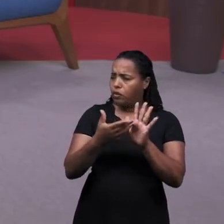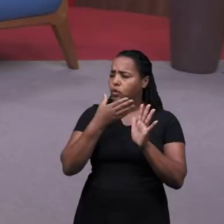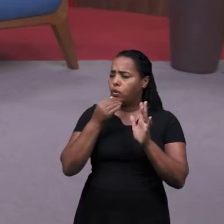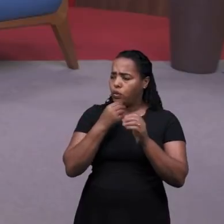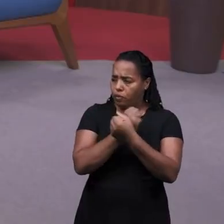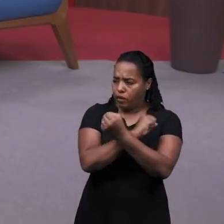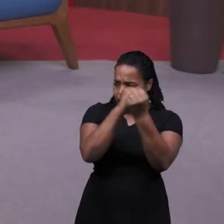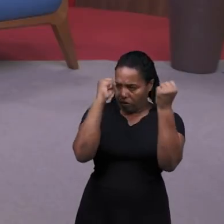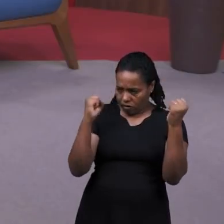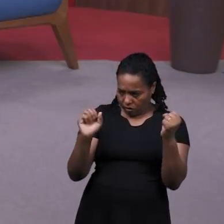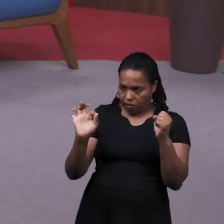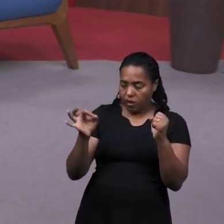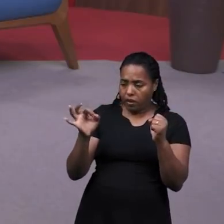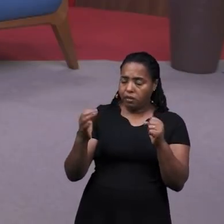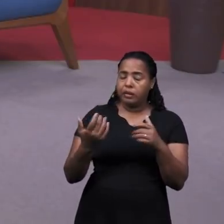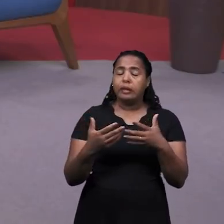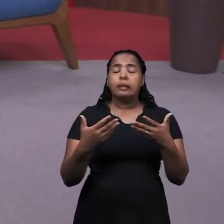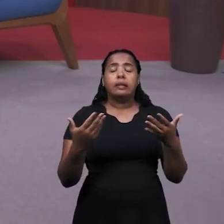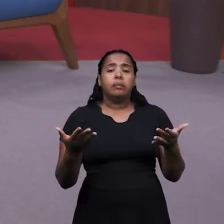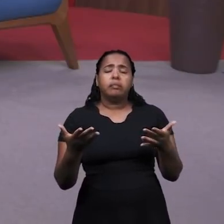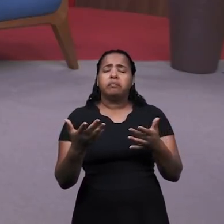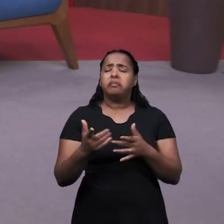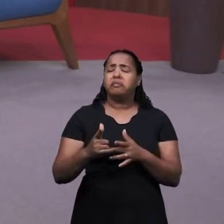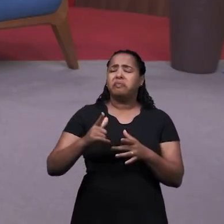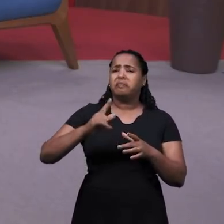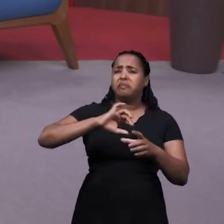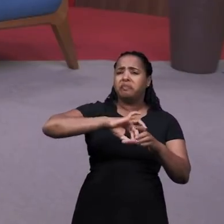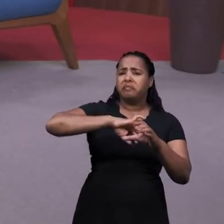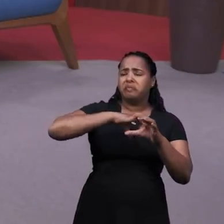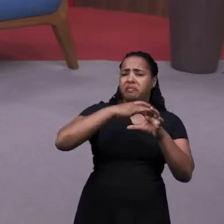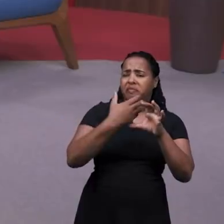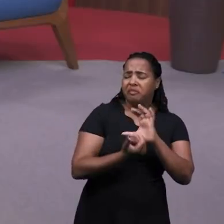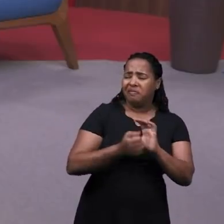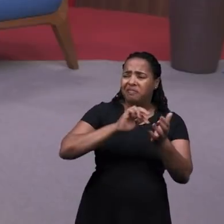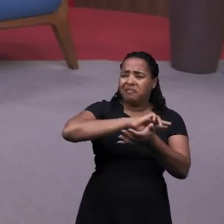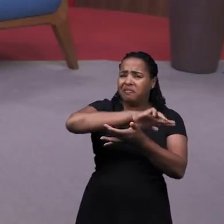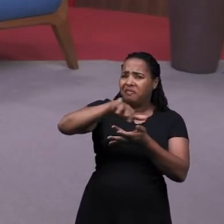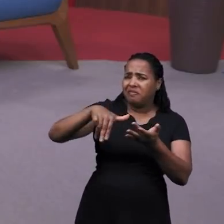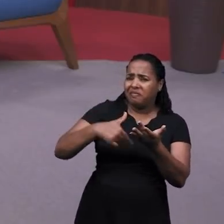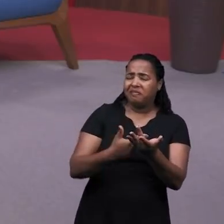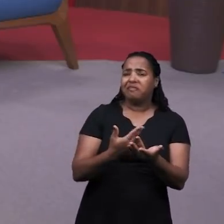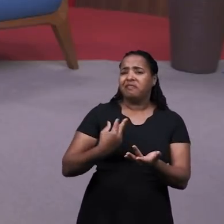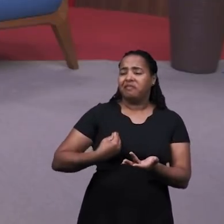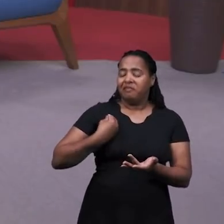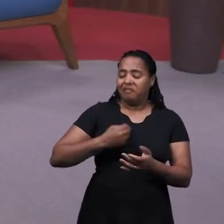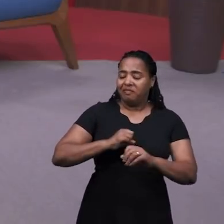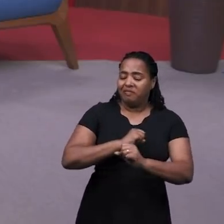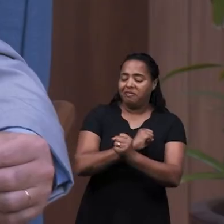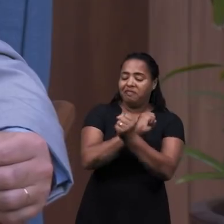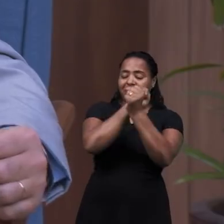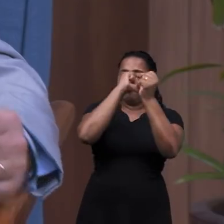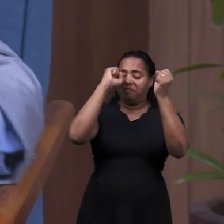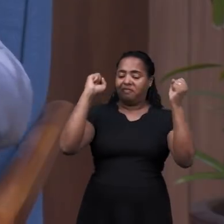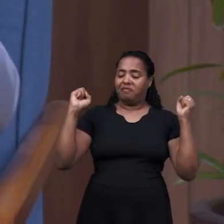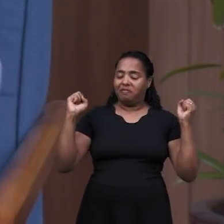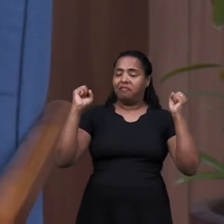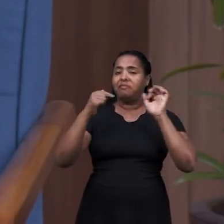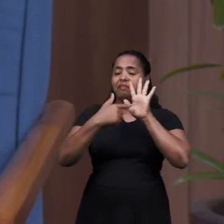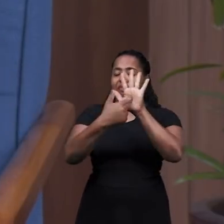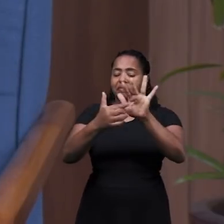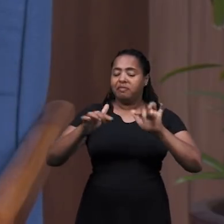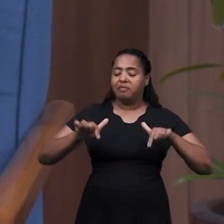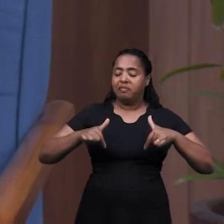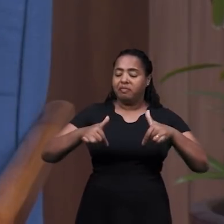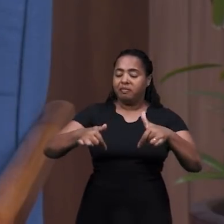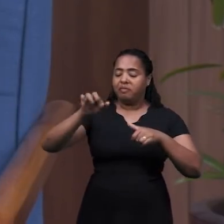aqui, porque há muitos aspectos na vida de Sansão que mostram a operação do